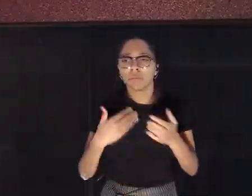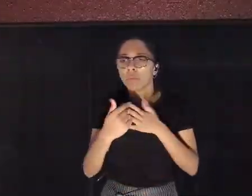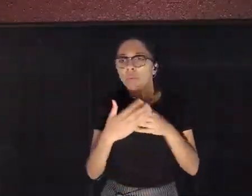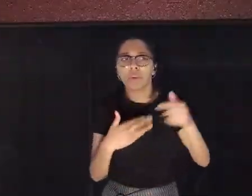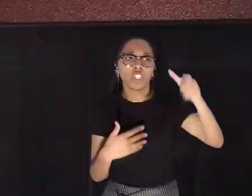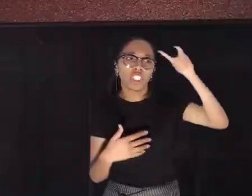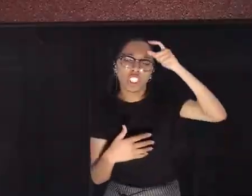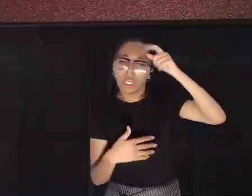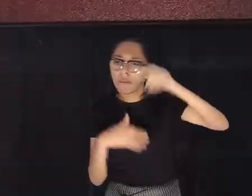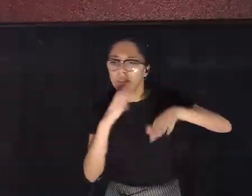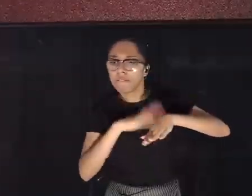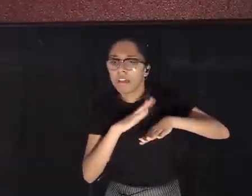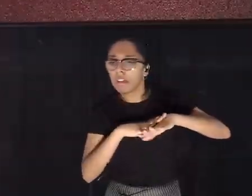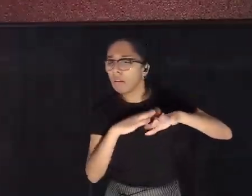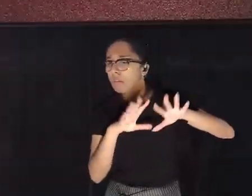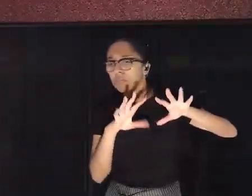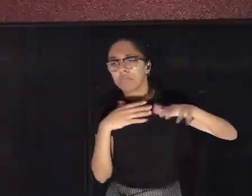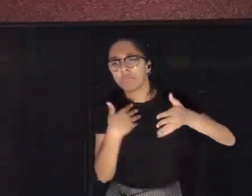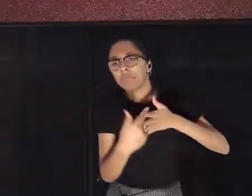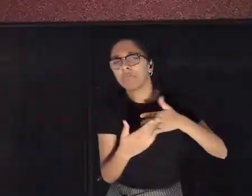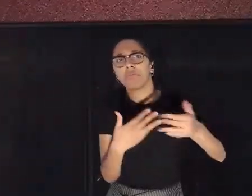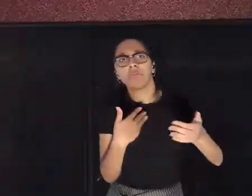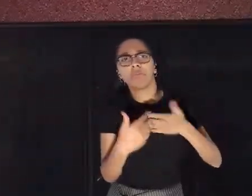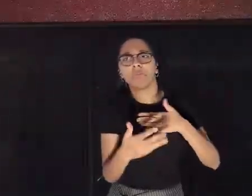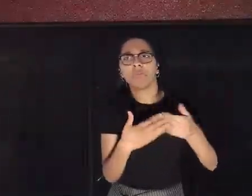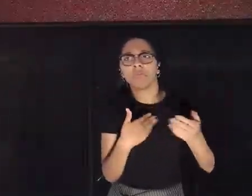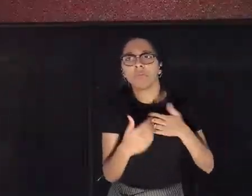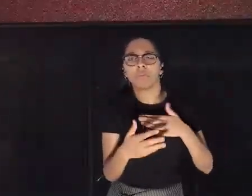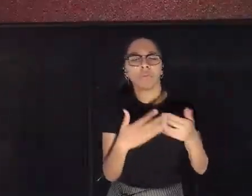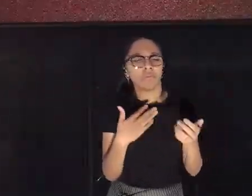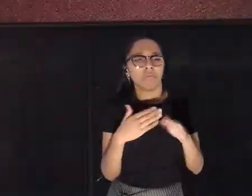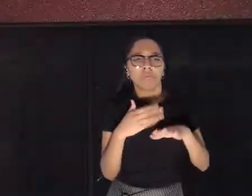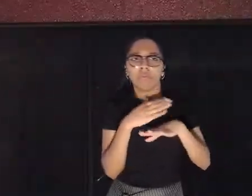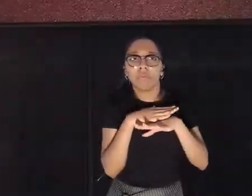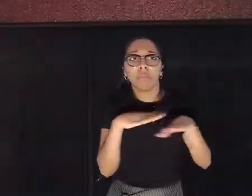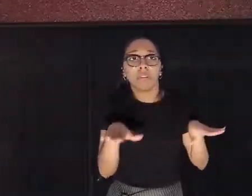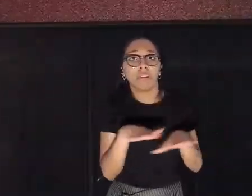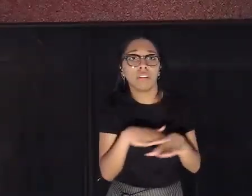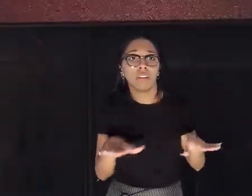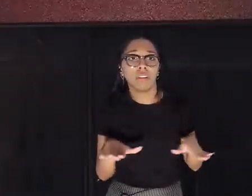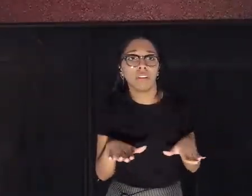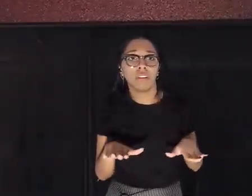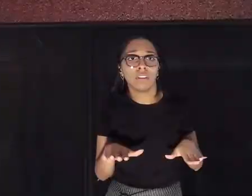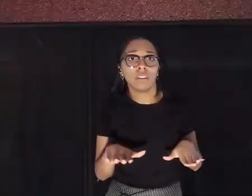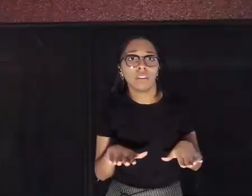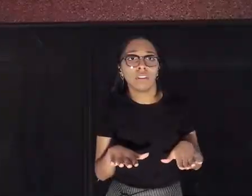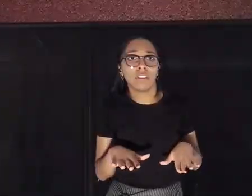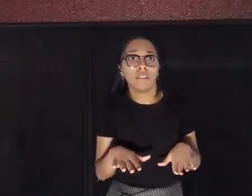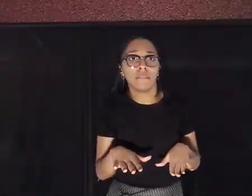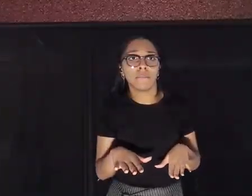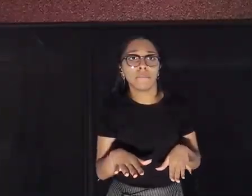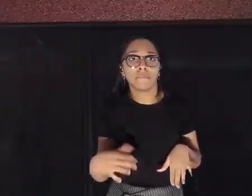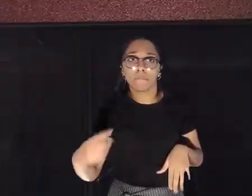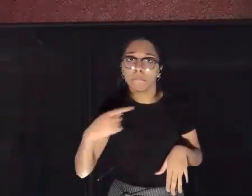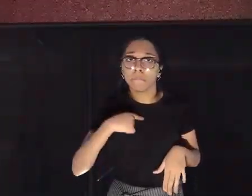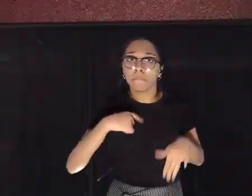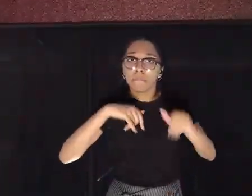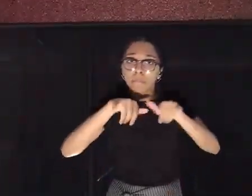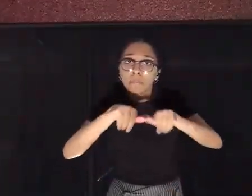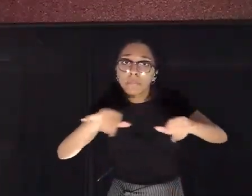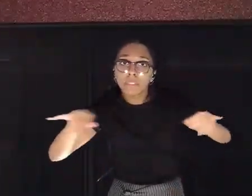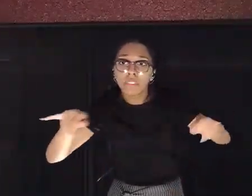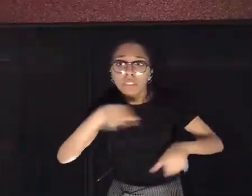Tem uma mangueira fora, sugando, mas tem uma fonte dentro, tem uma fonte. Eu quero dizer para você que você vai alimentar a tua